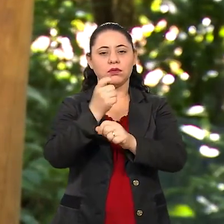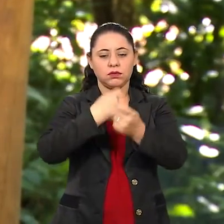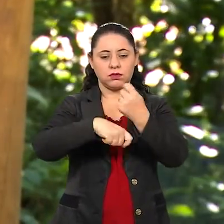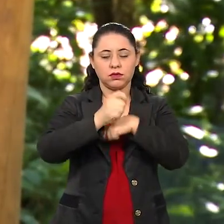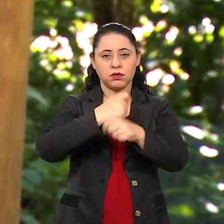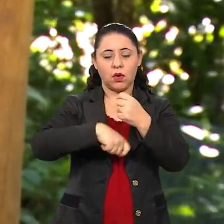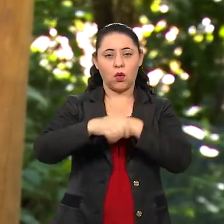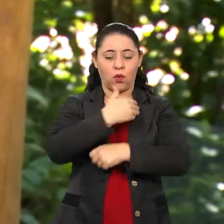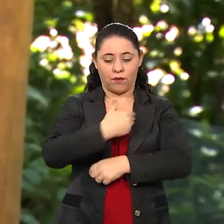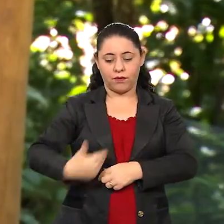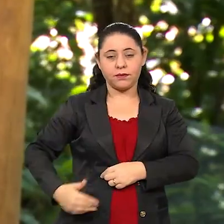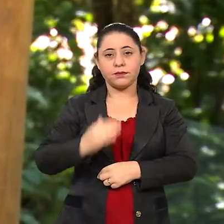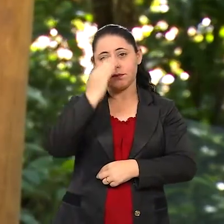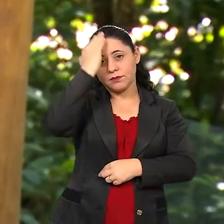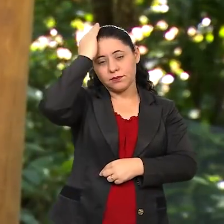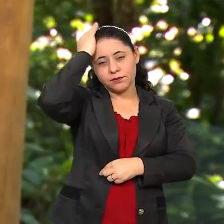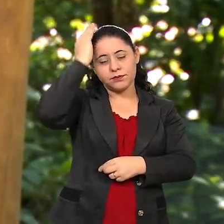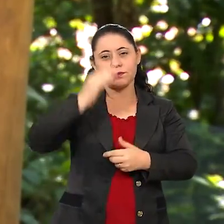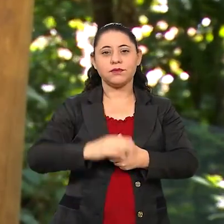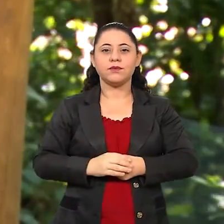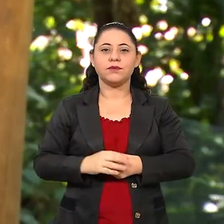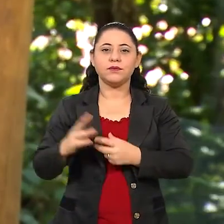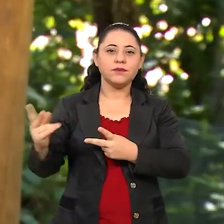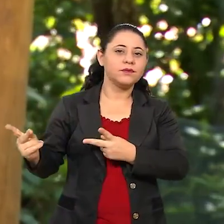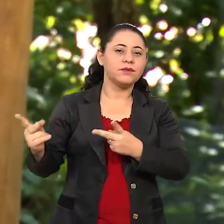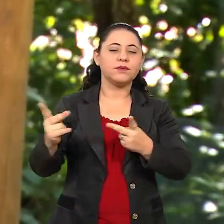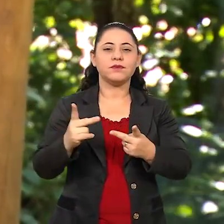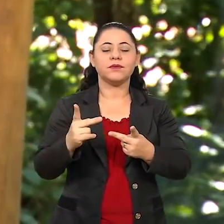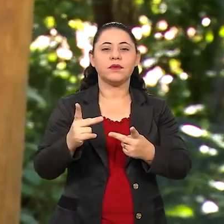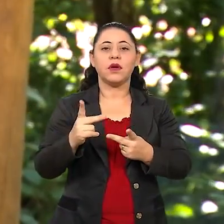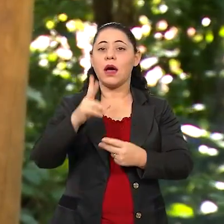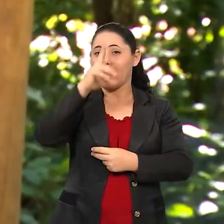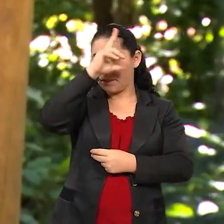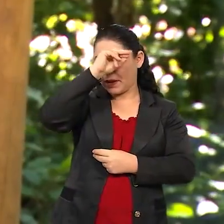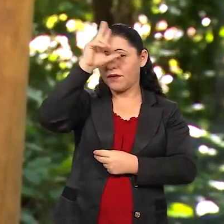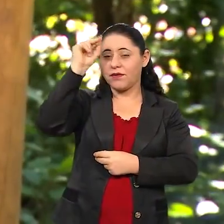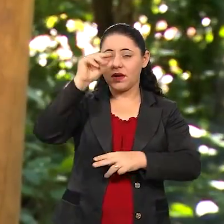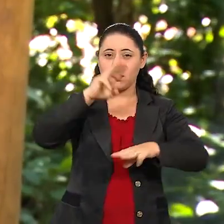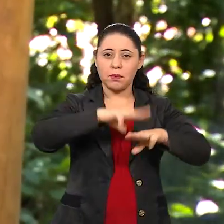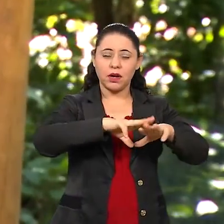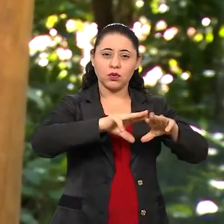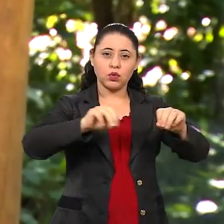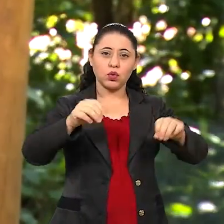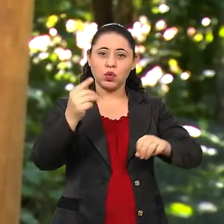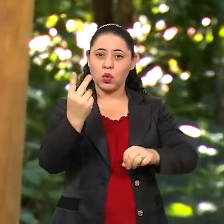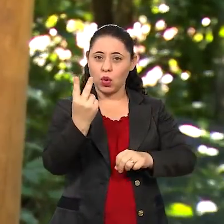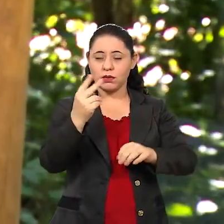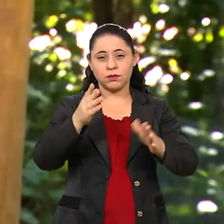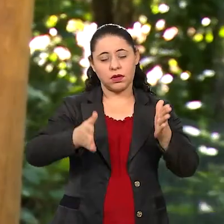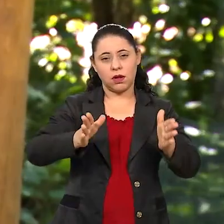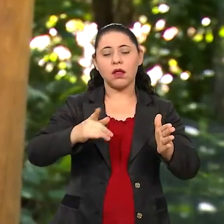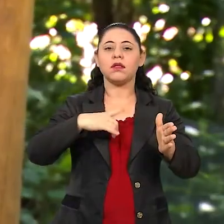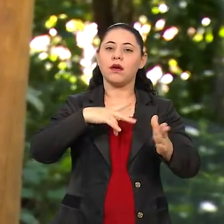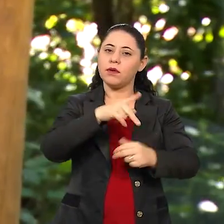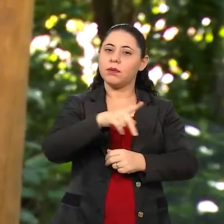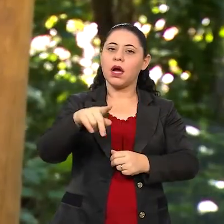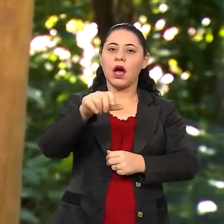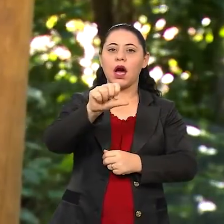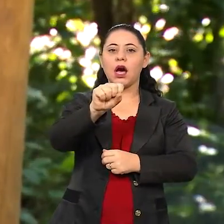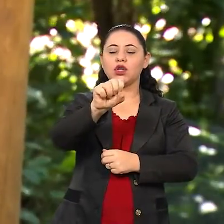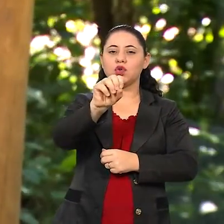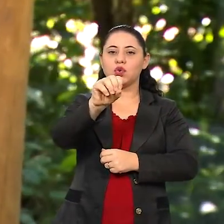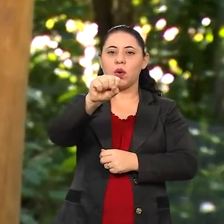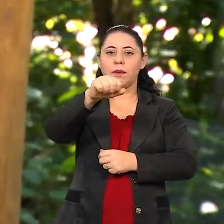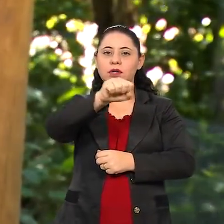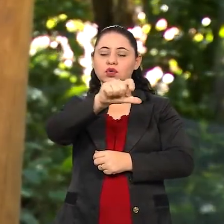anos de gestão do governador Reinaldo Azambuja o nosso convidado foi prefeito de Maracaju por dois mandatos exerceu a